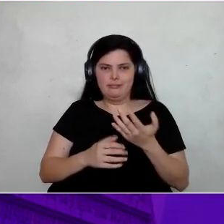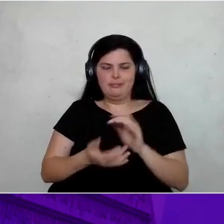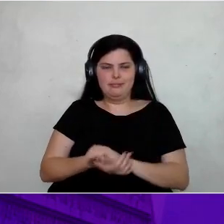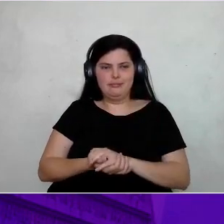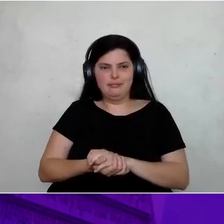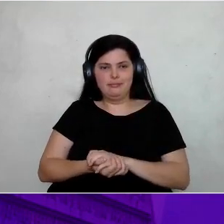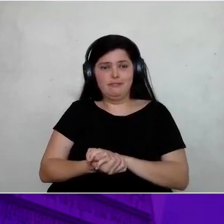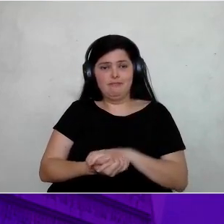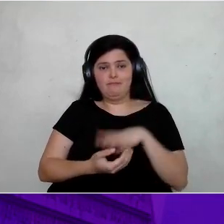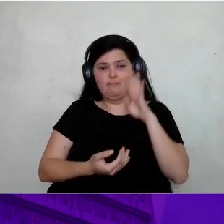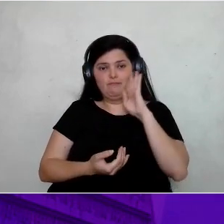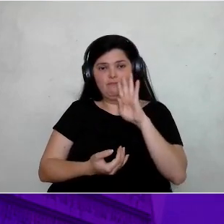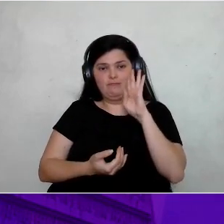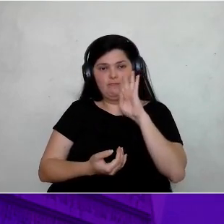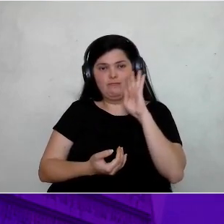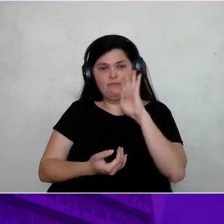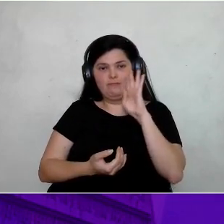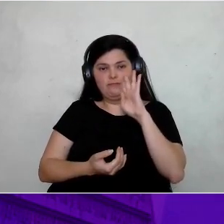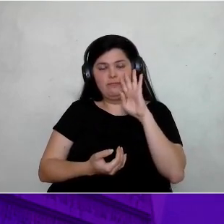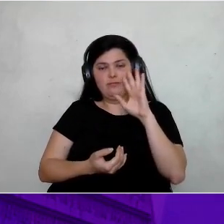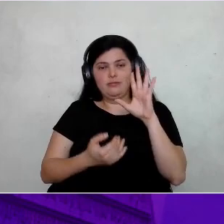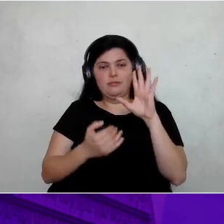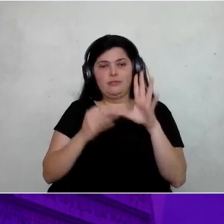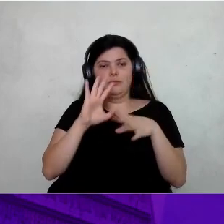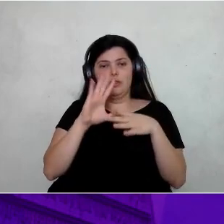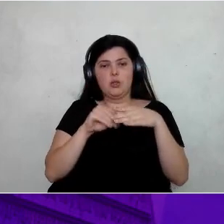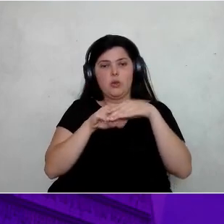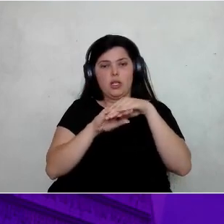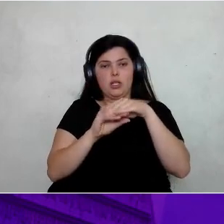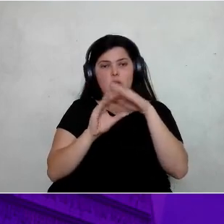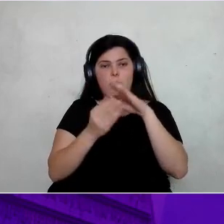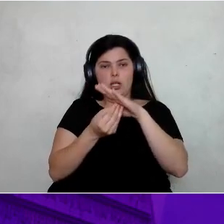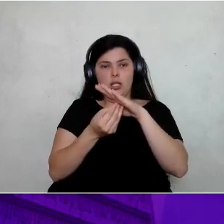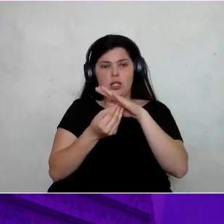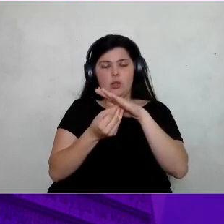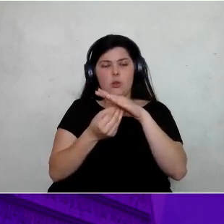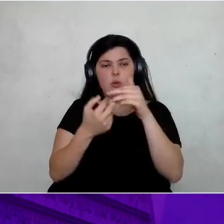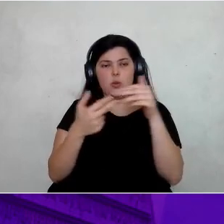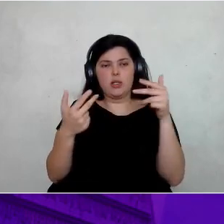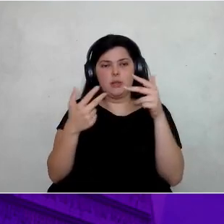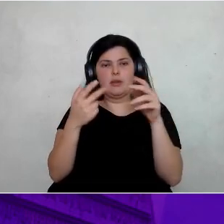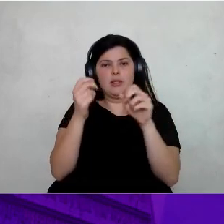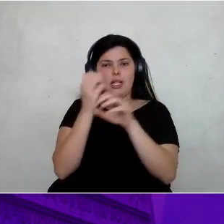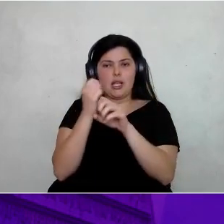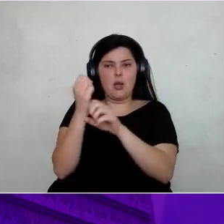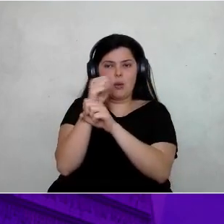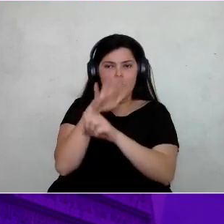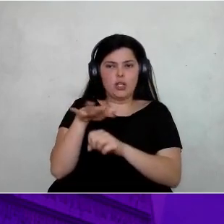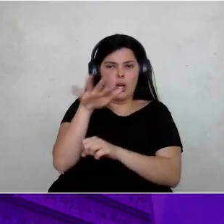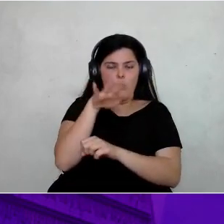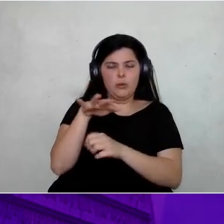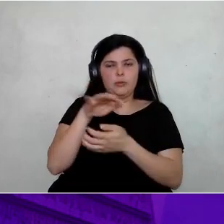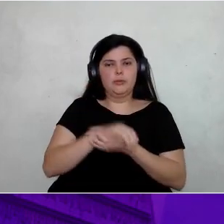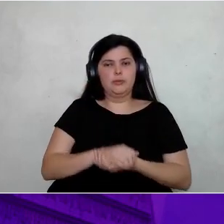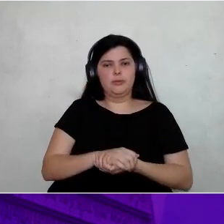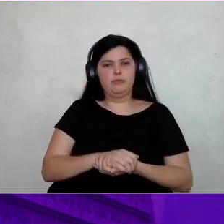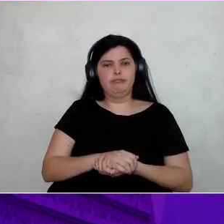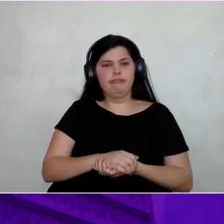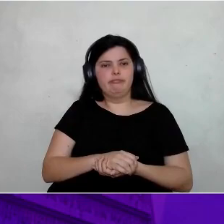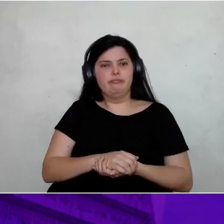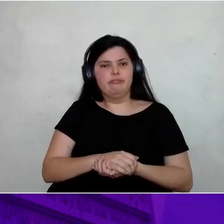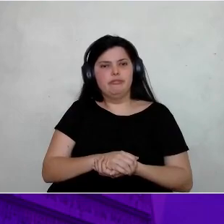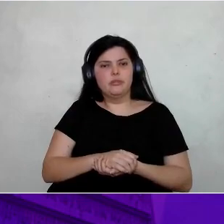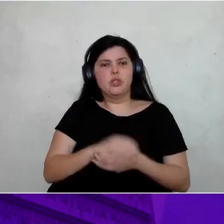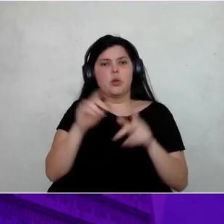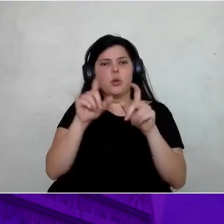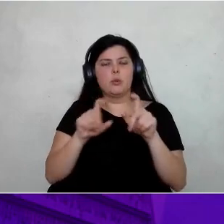gente está armazenando para cômputos, para fazer cálculos no geral, né? Esse computador, o